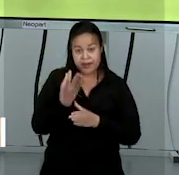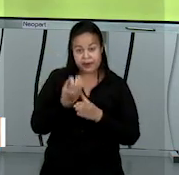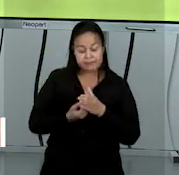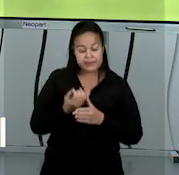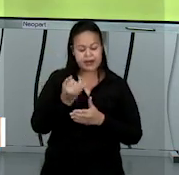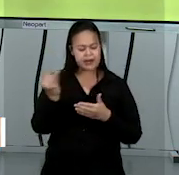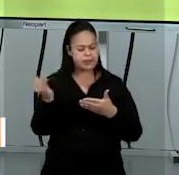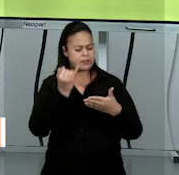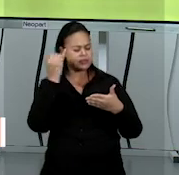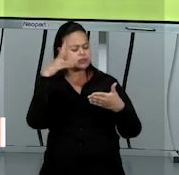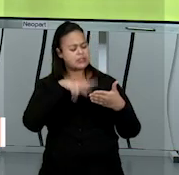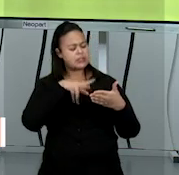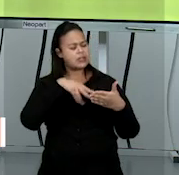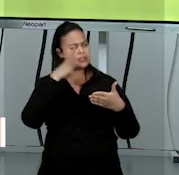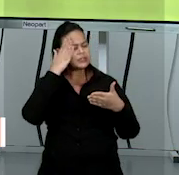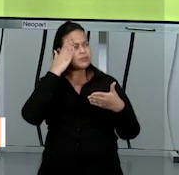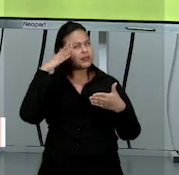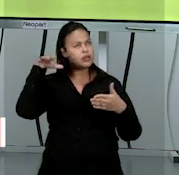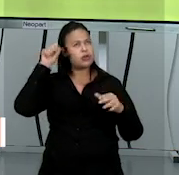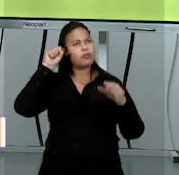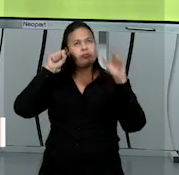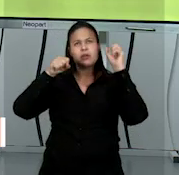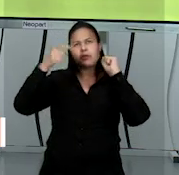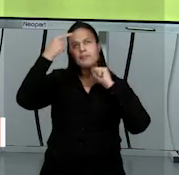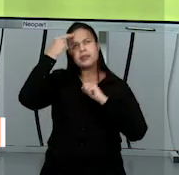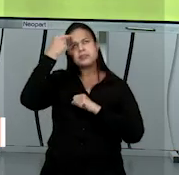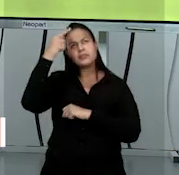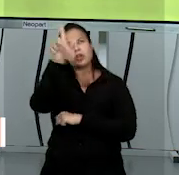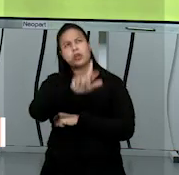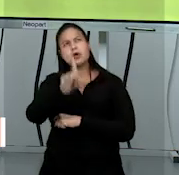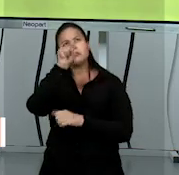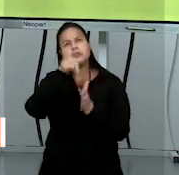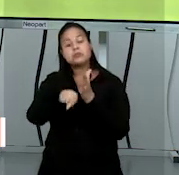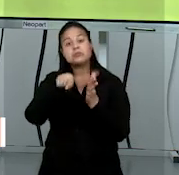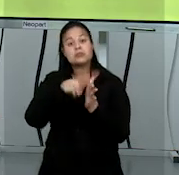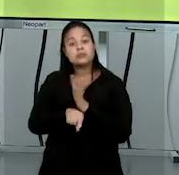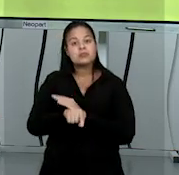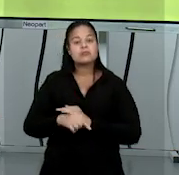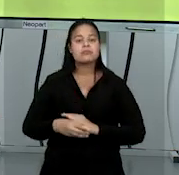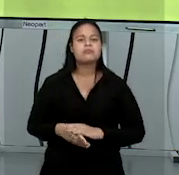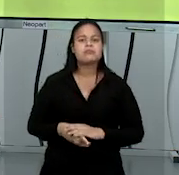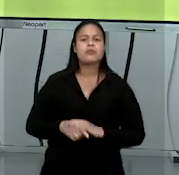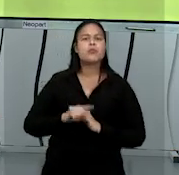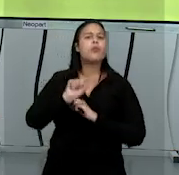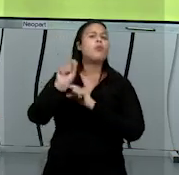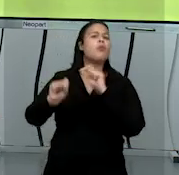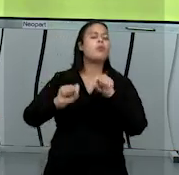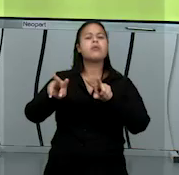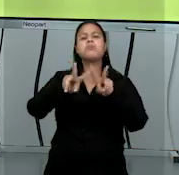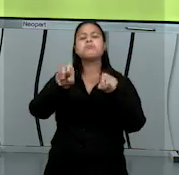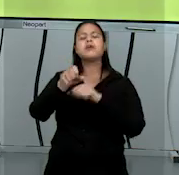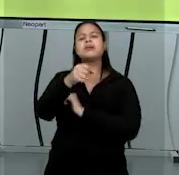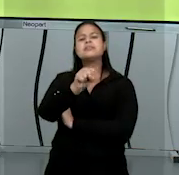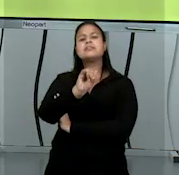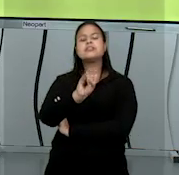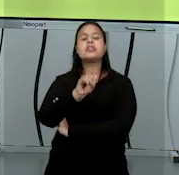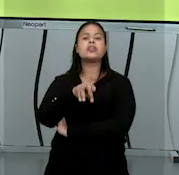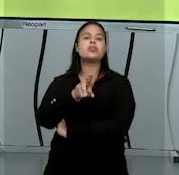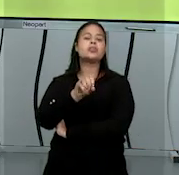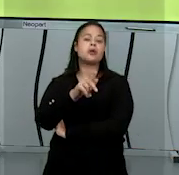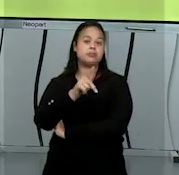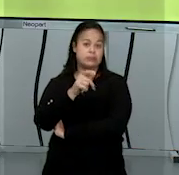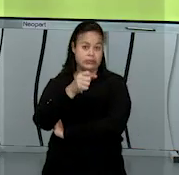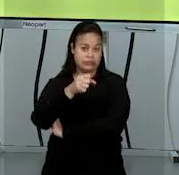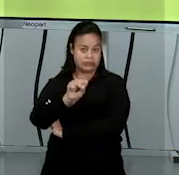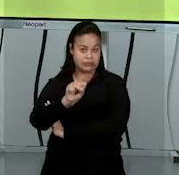dela, saber ouvir, saber perguntar, o que é uma sinopse em um livro ou numa obra? Vamos